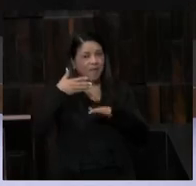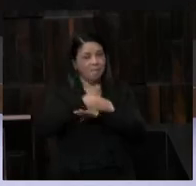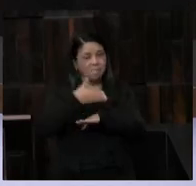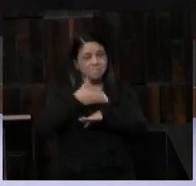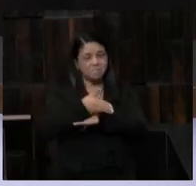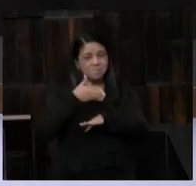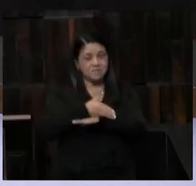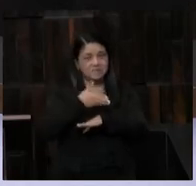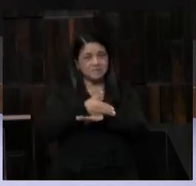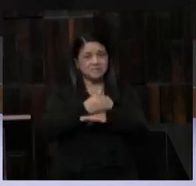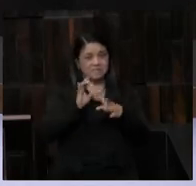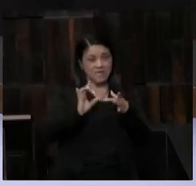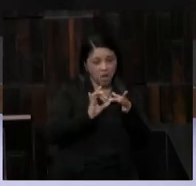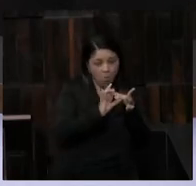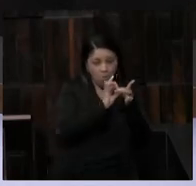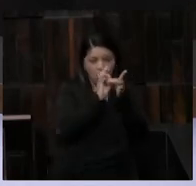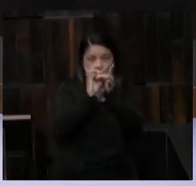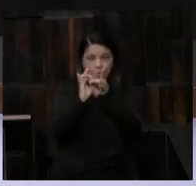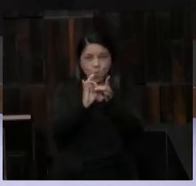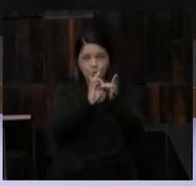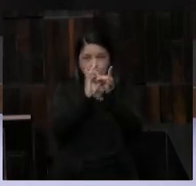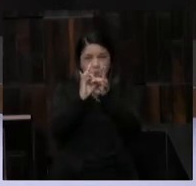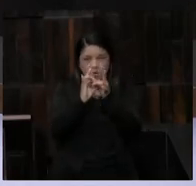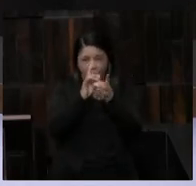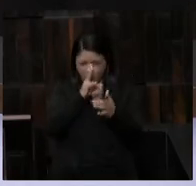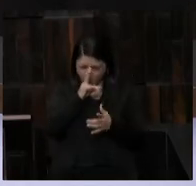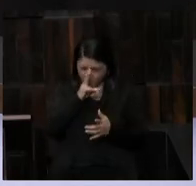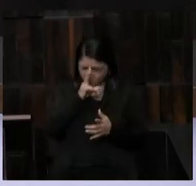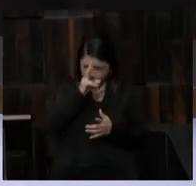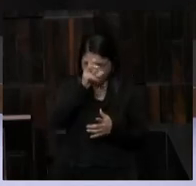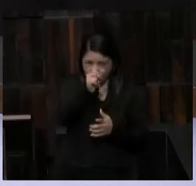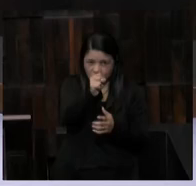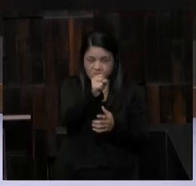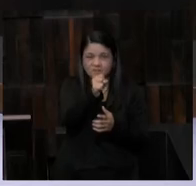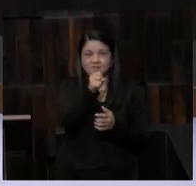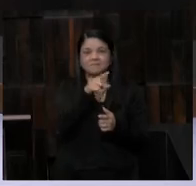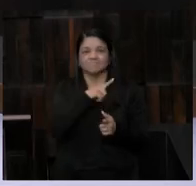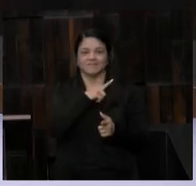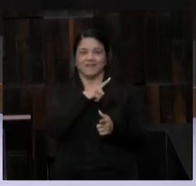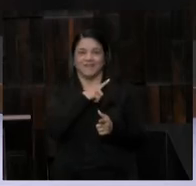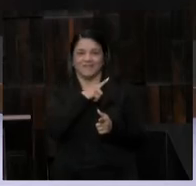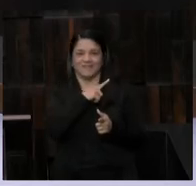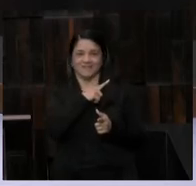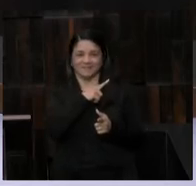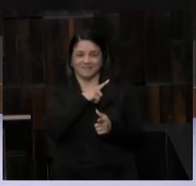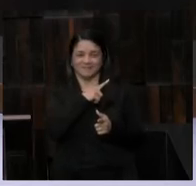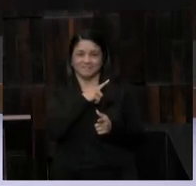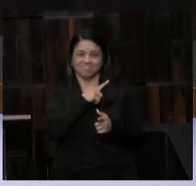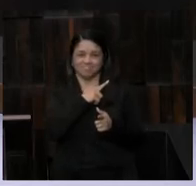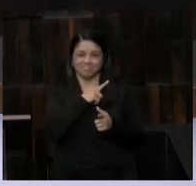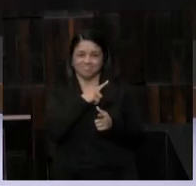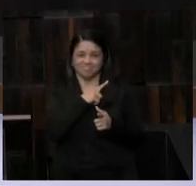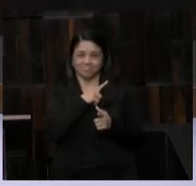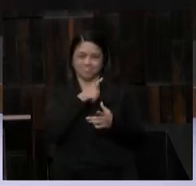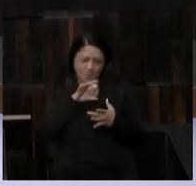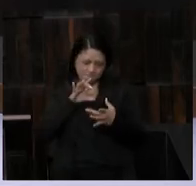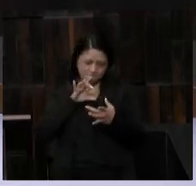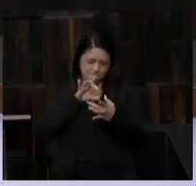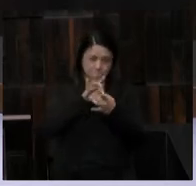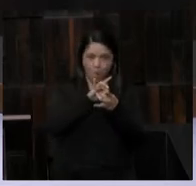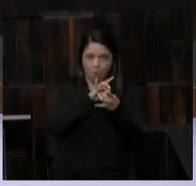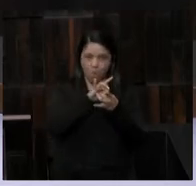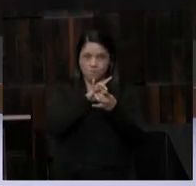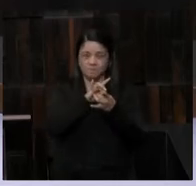é a união que faz a força e juntos nós somos muito mais fortes.